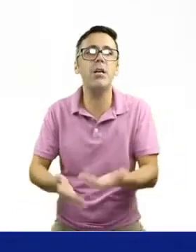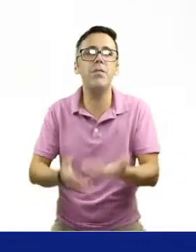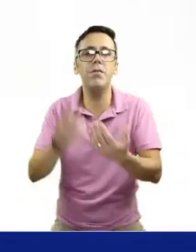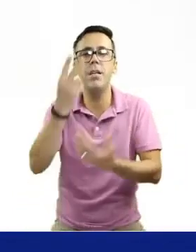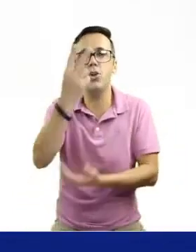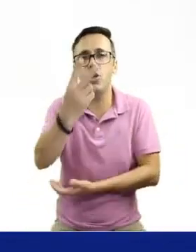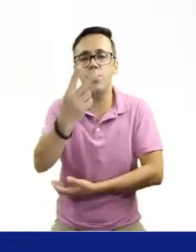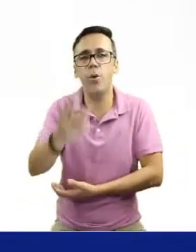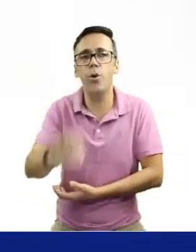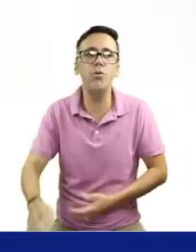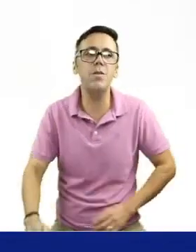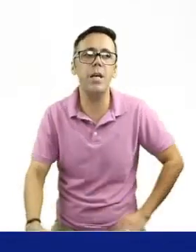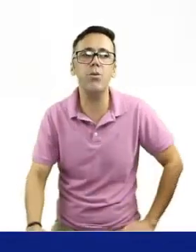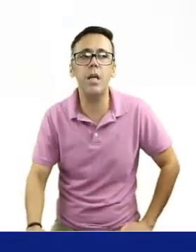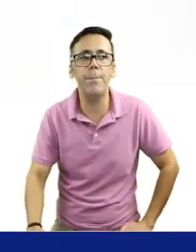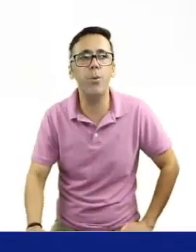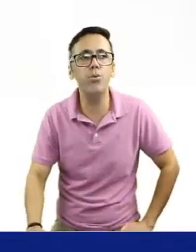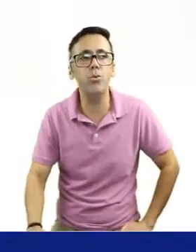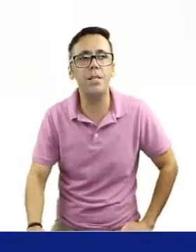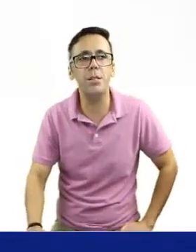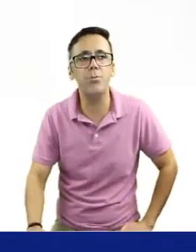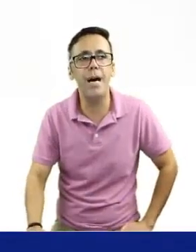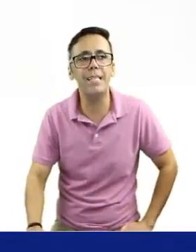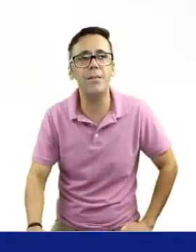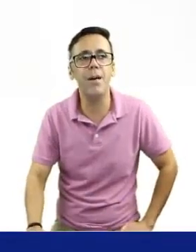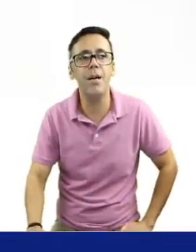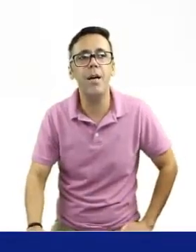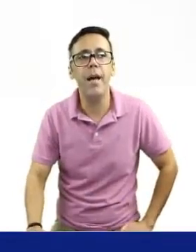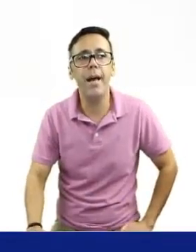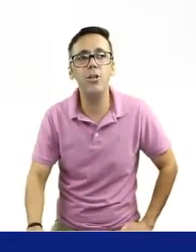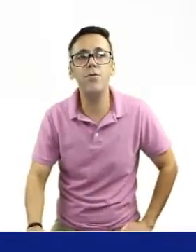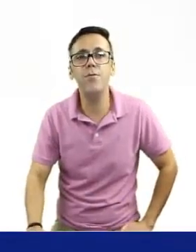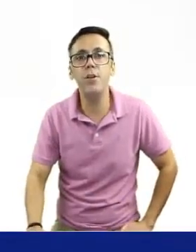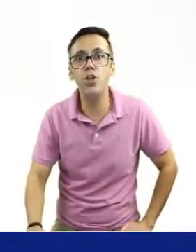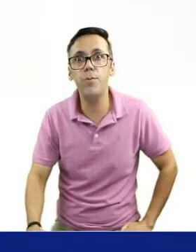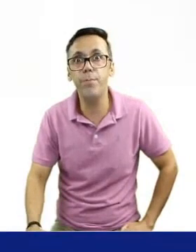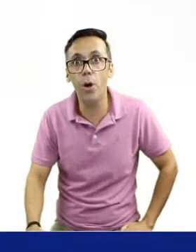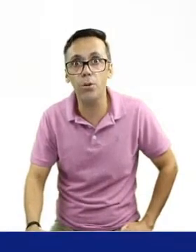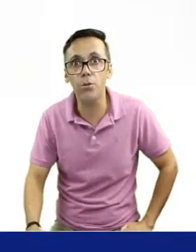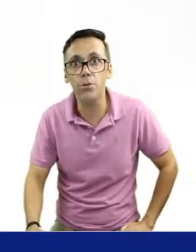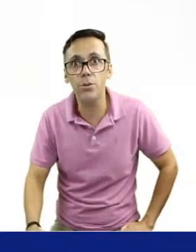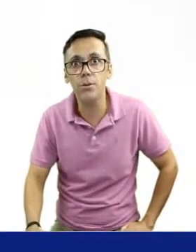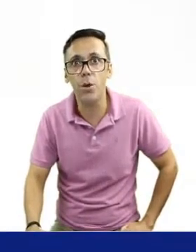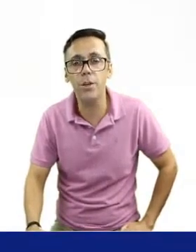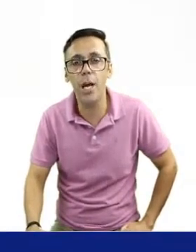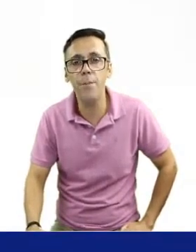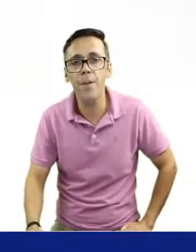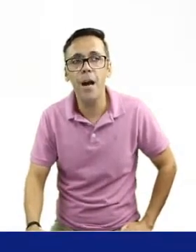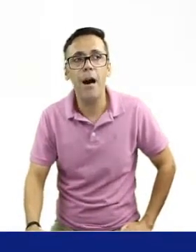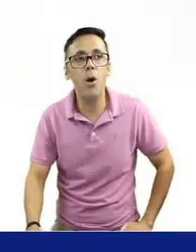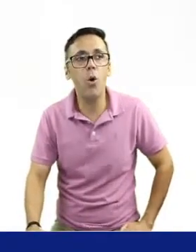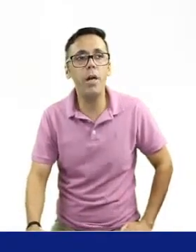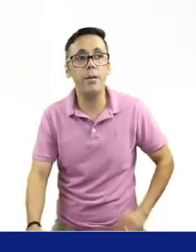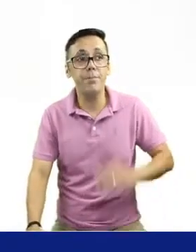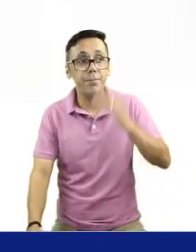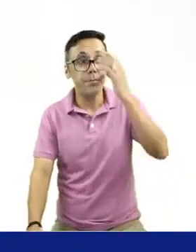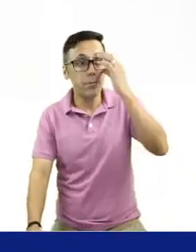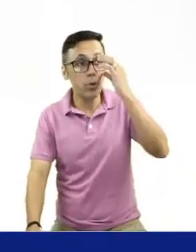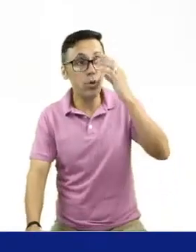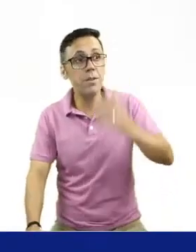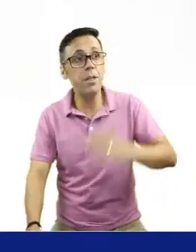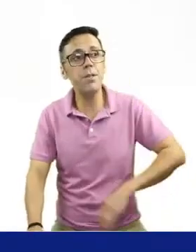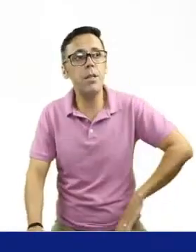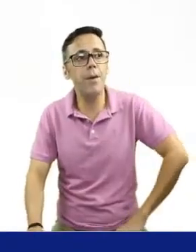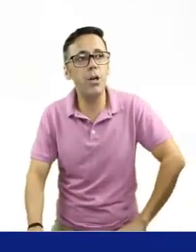cada questão vai valer 2 pontos sendo que a pontuação máxima é de 20 pontos OK agora